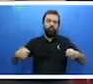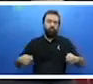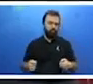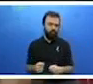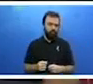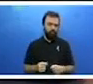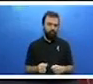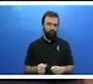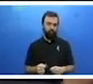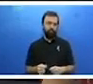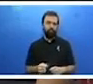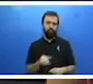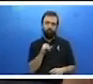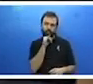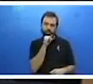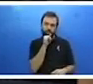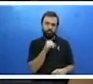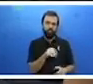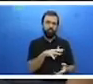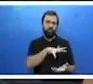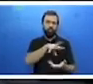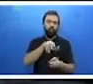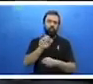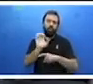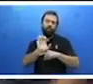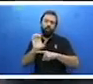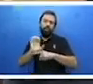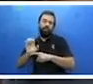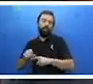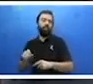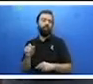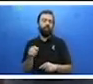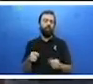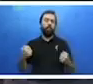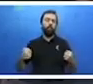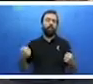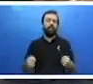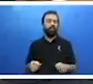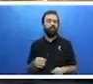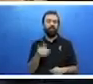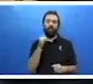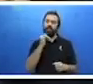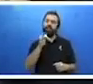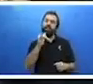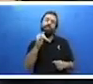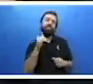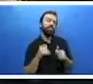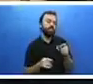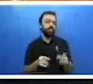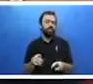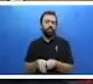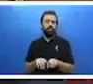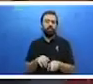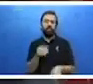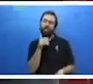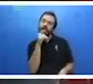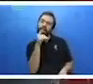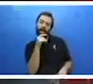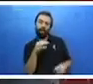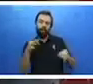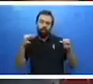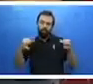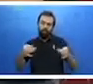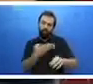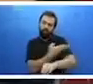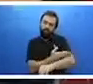um. Por exemplo, todos precisam de hospitais, energia elétrica, água tratada, estradas, escolas